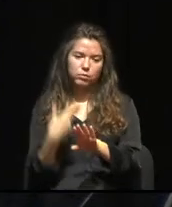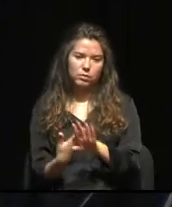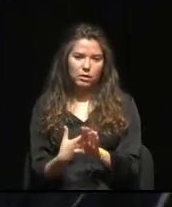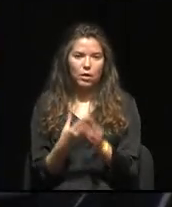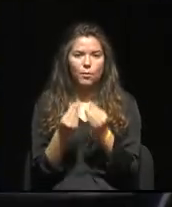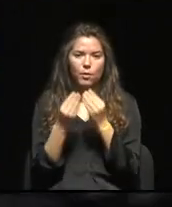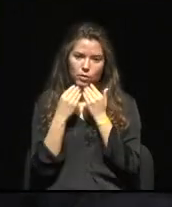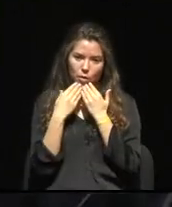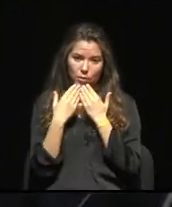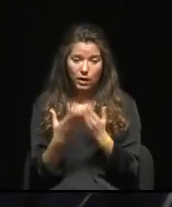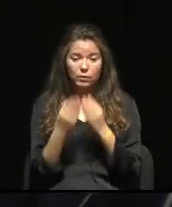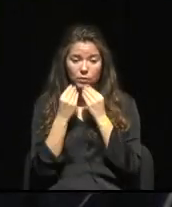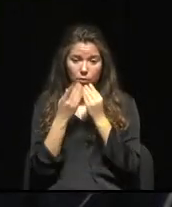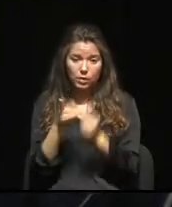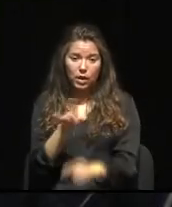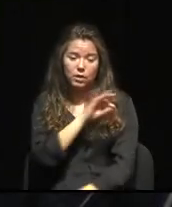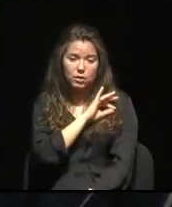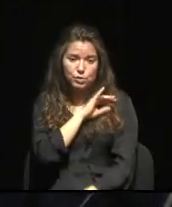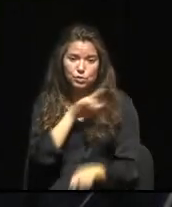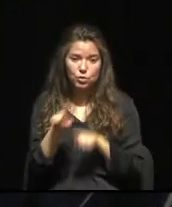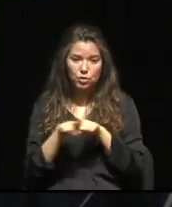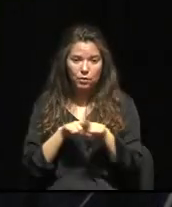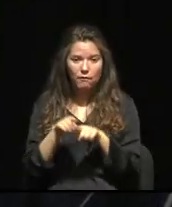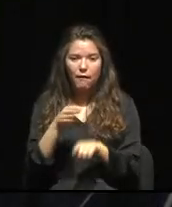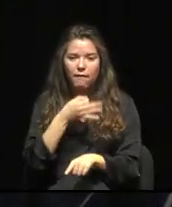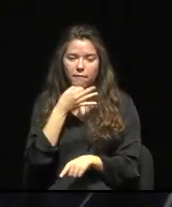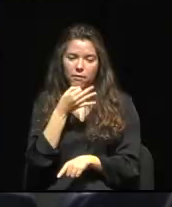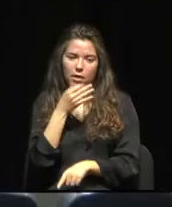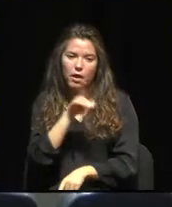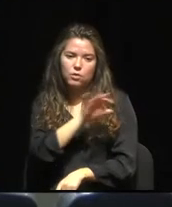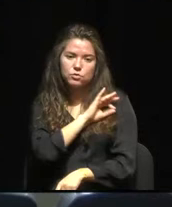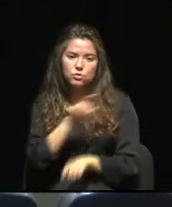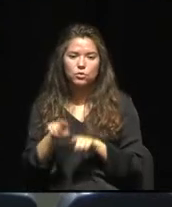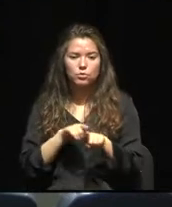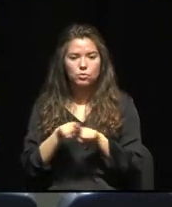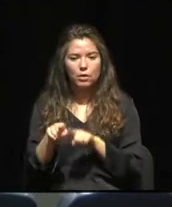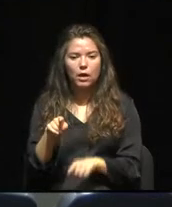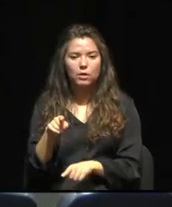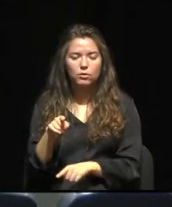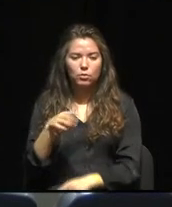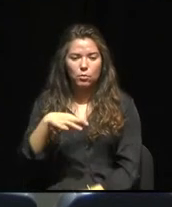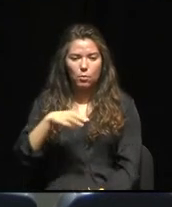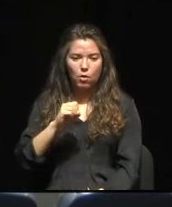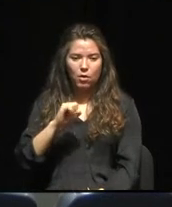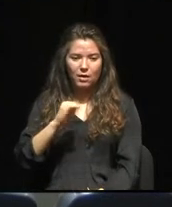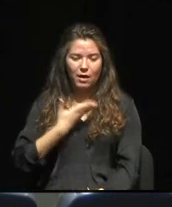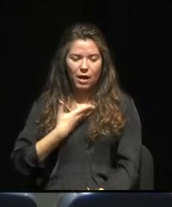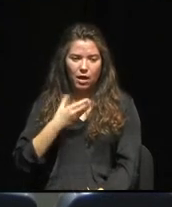obrigadoo obrigada senhor deputado tem a palavra ao senhor Deputado Morgado Valente to